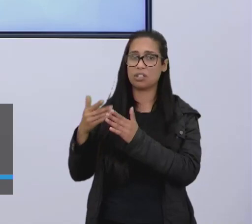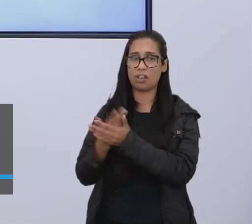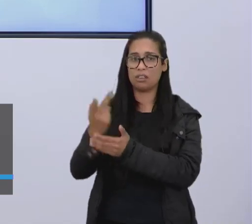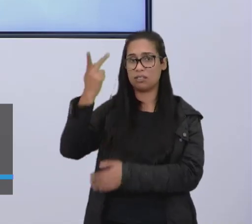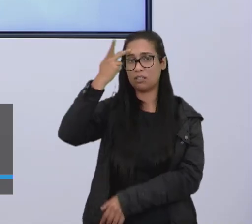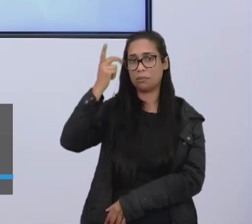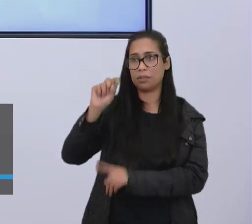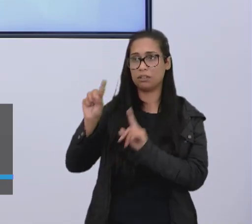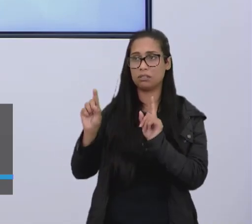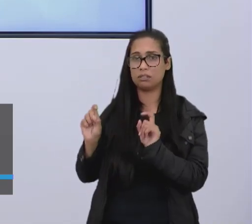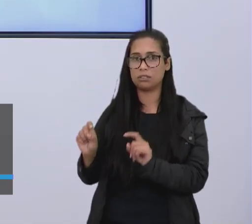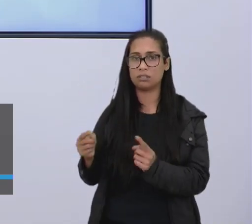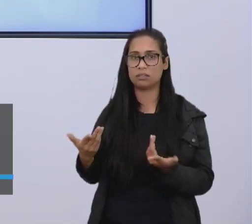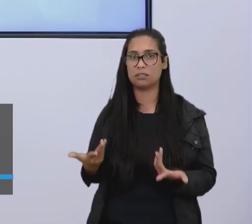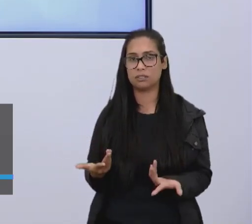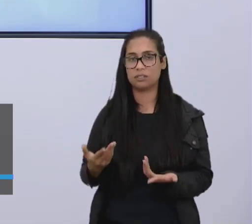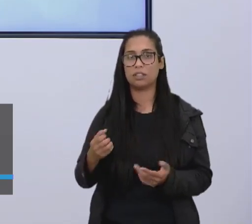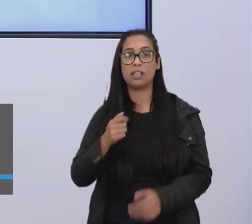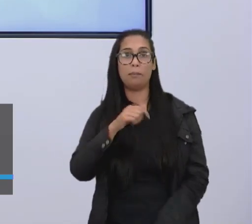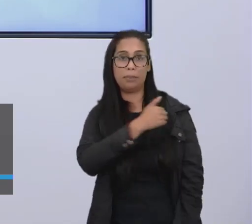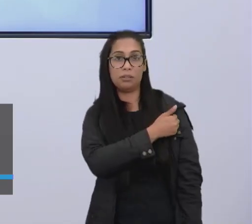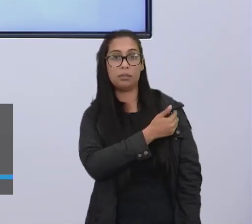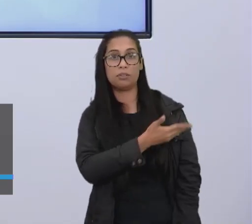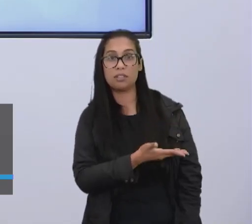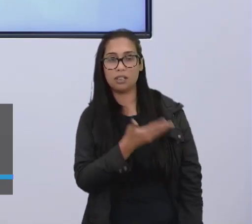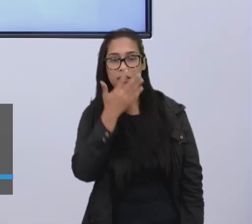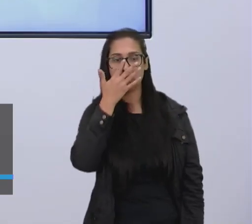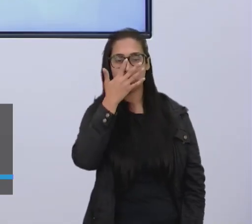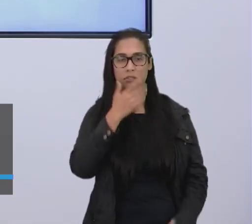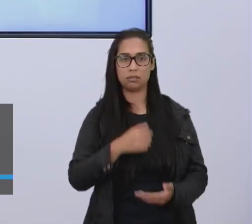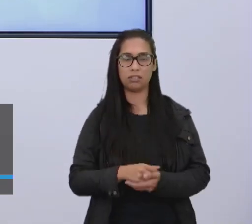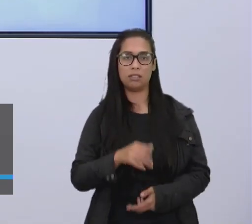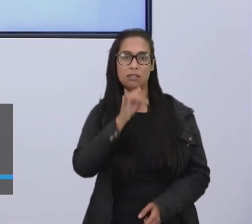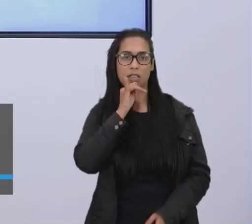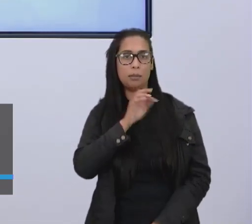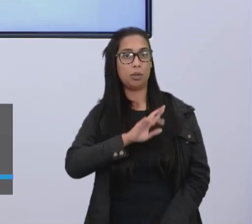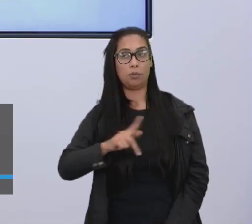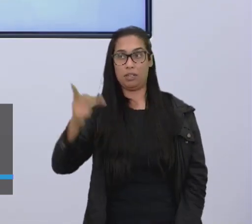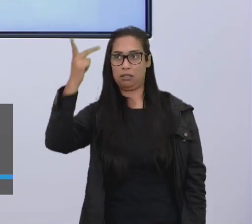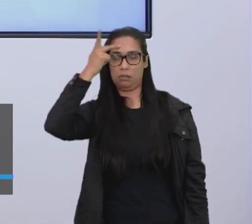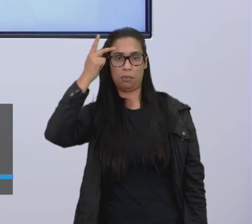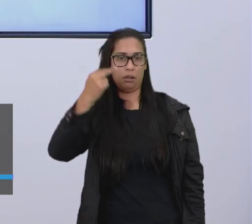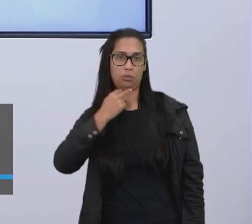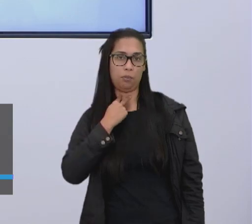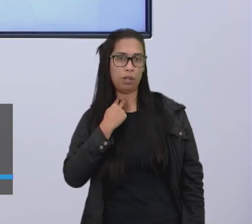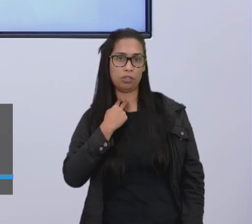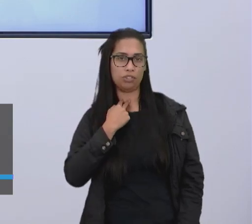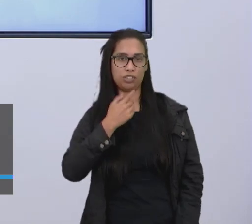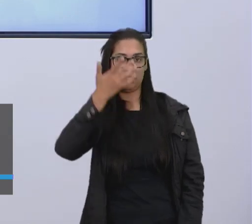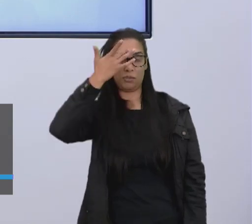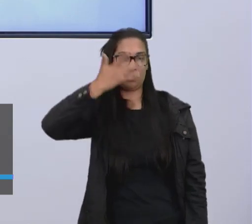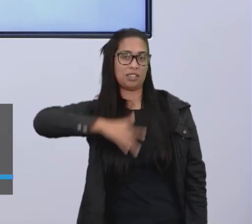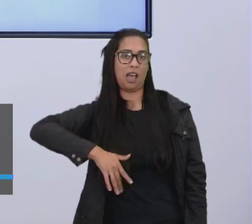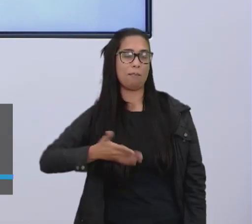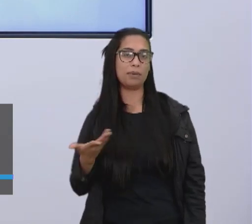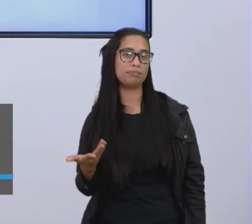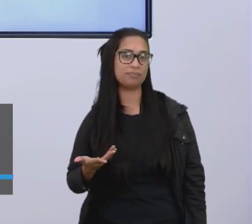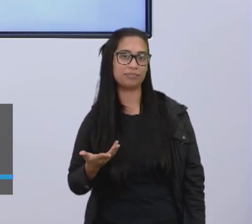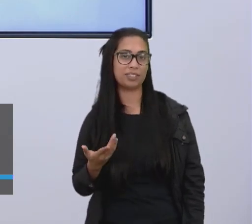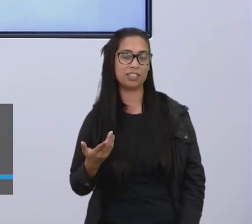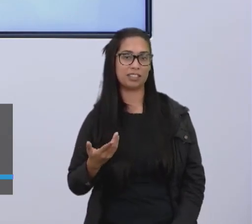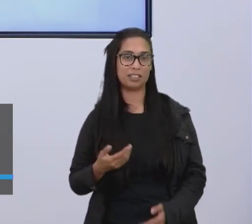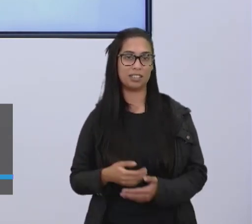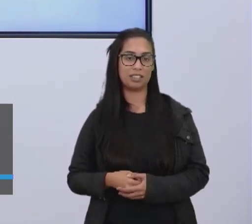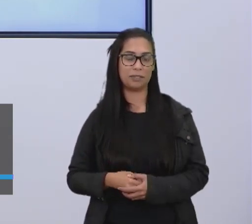Isso é um estigma, né? É você dizer que por ela não ser parte desse Estado, não, quer dizer, fazer parte ela faz porque ela mora aqui, mas